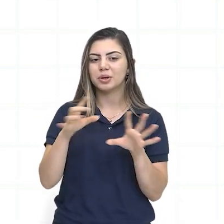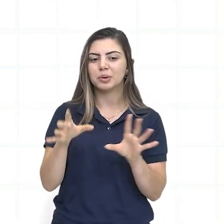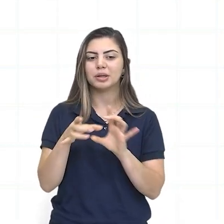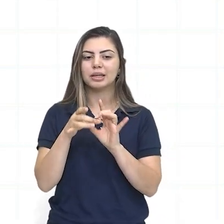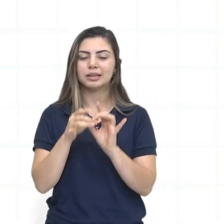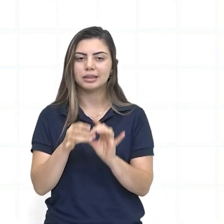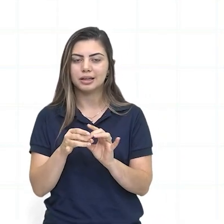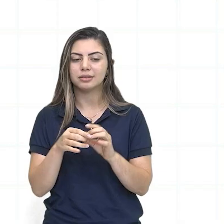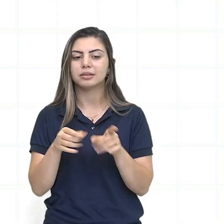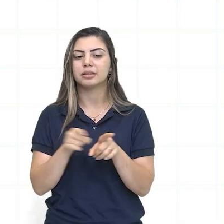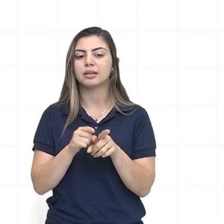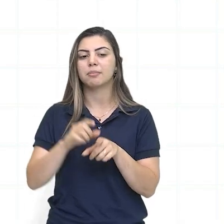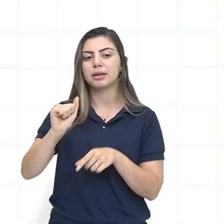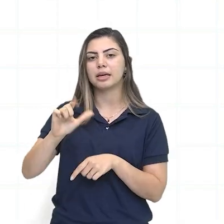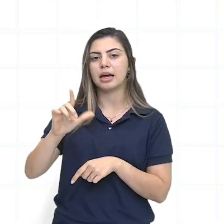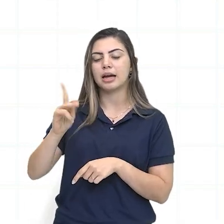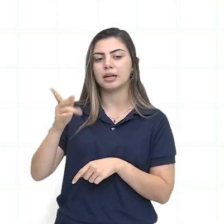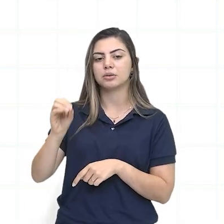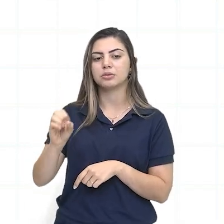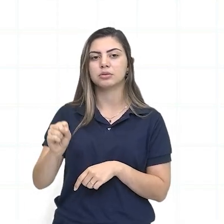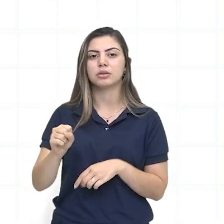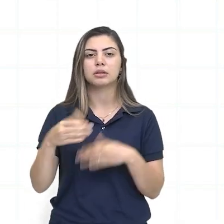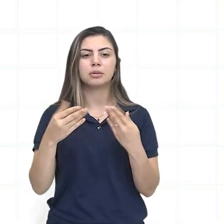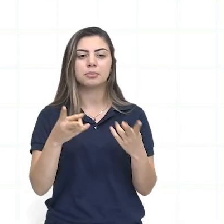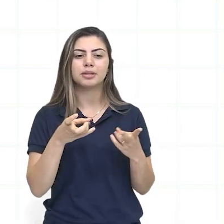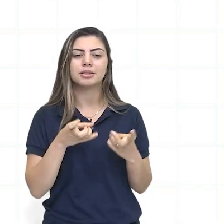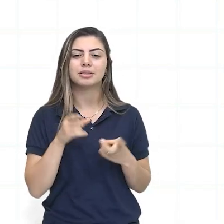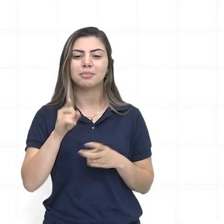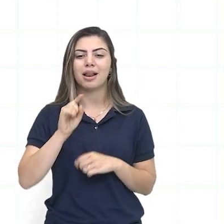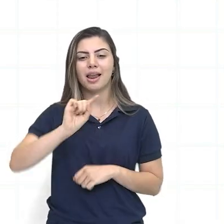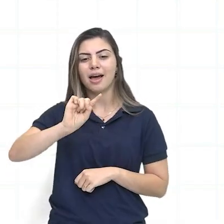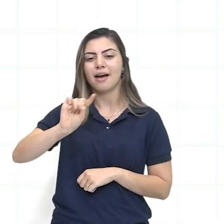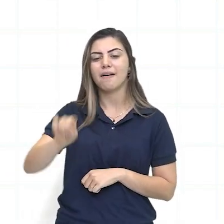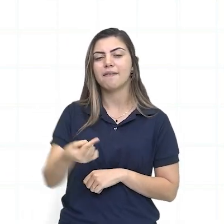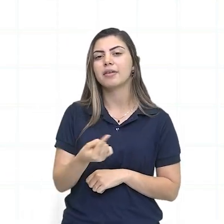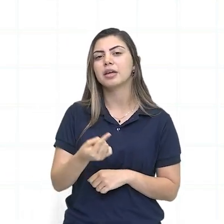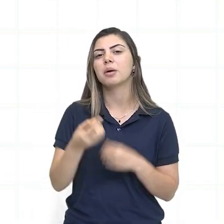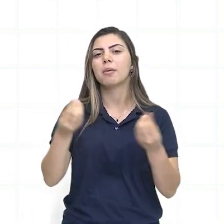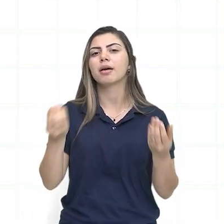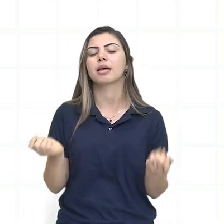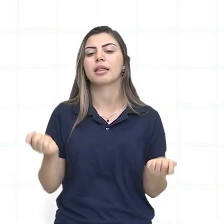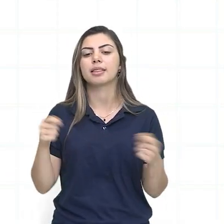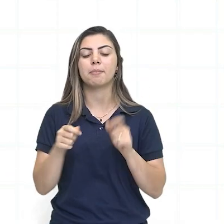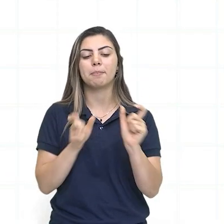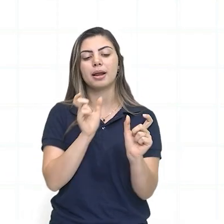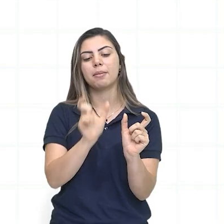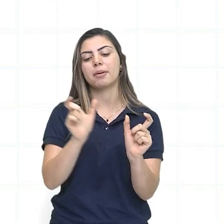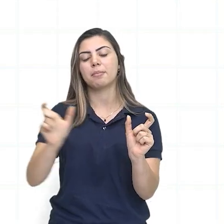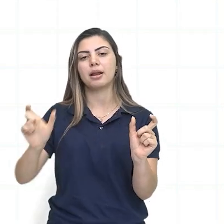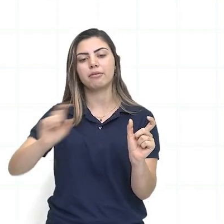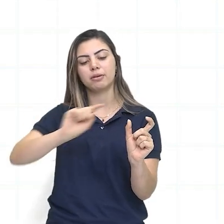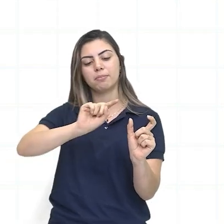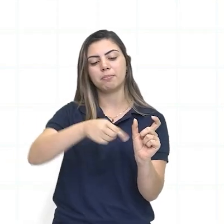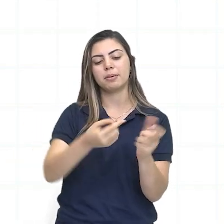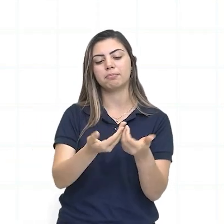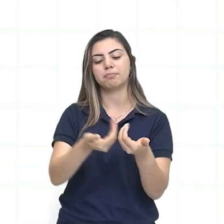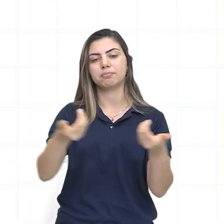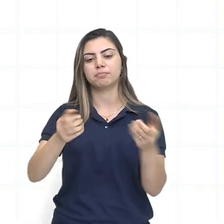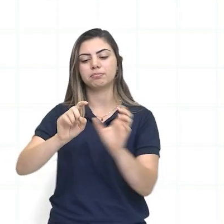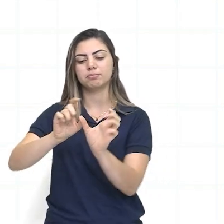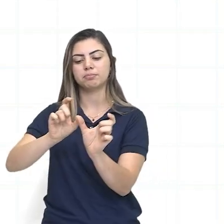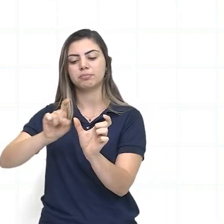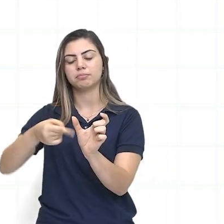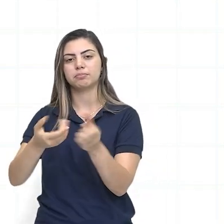a vírgula serve para isolar, para separar esses termos que estão dispostos aqui